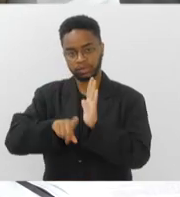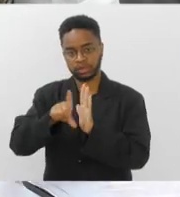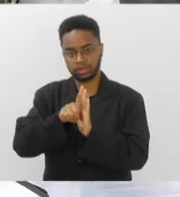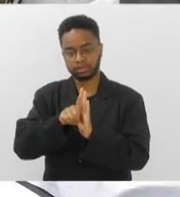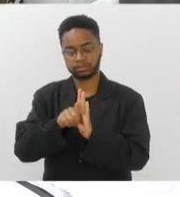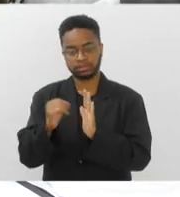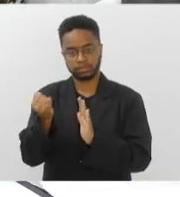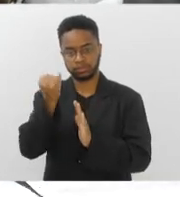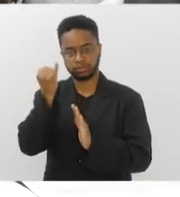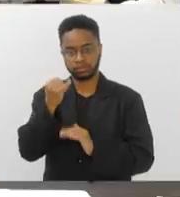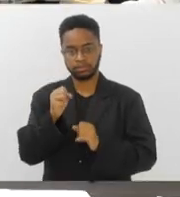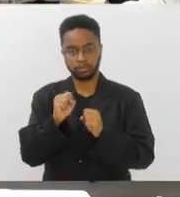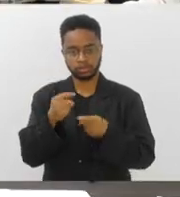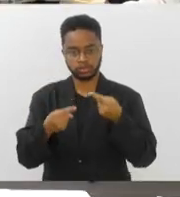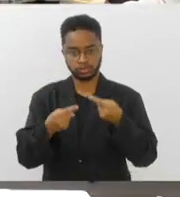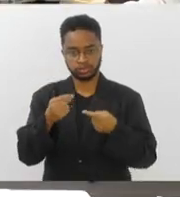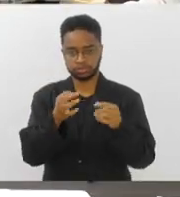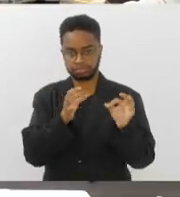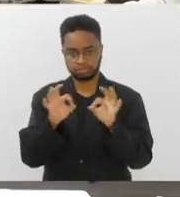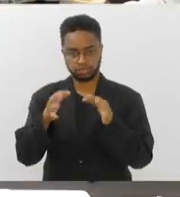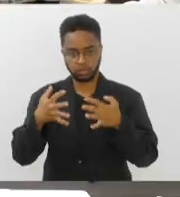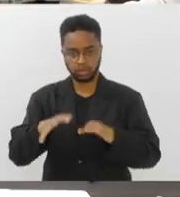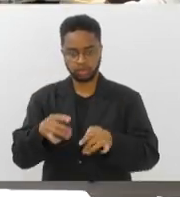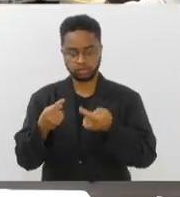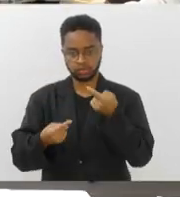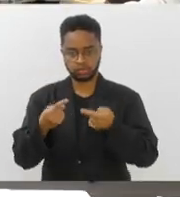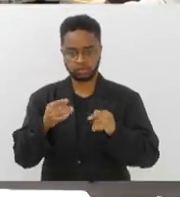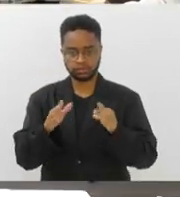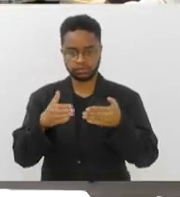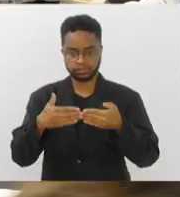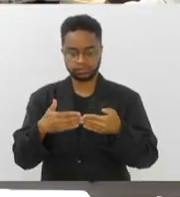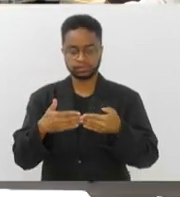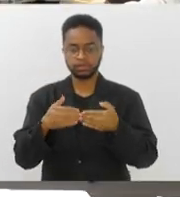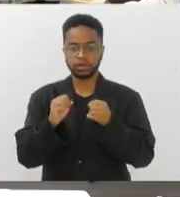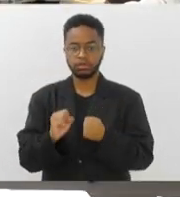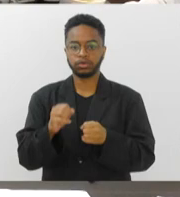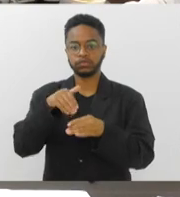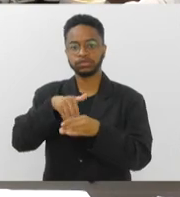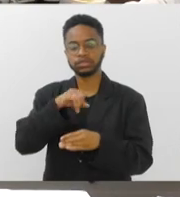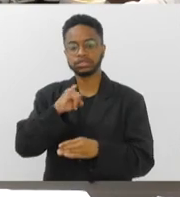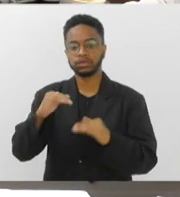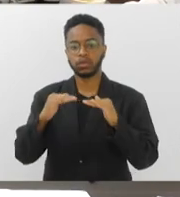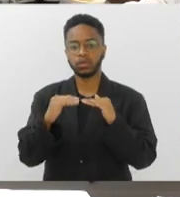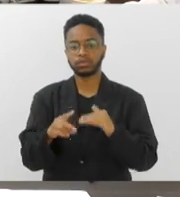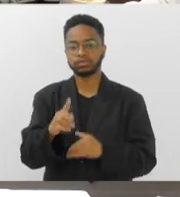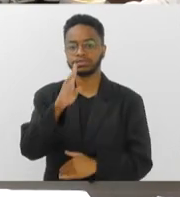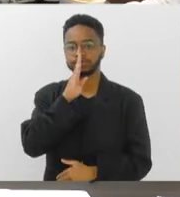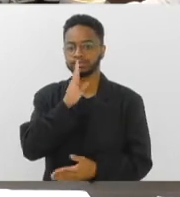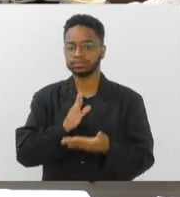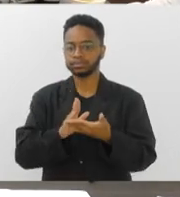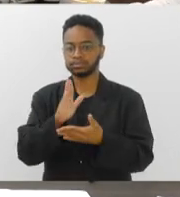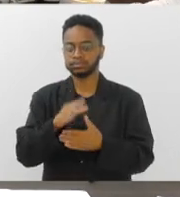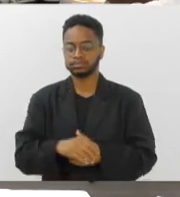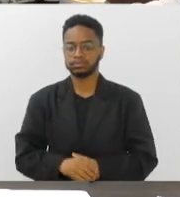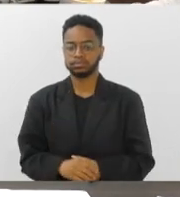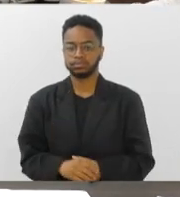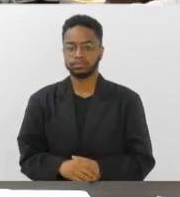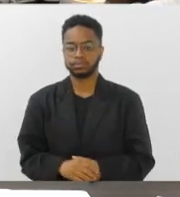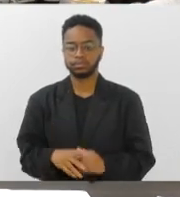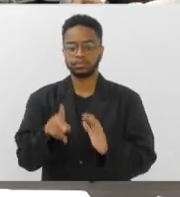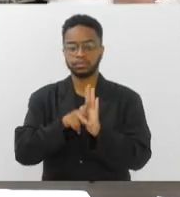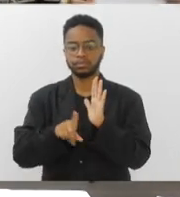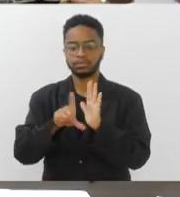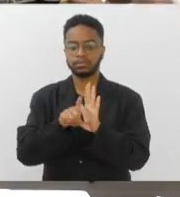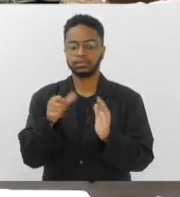discussão. Não havendo quem queira discutir, encerrada a discussão, em votação, senhores que aprovam, permaneçam como estão, aprovado. Projeto